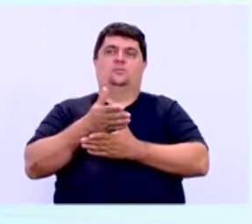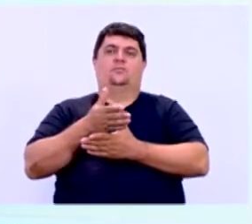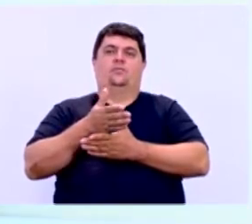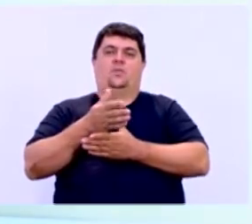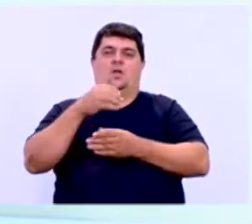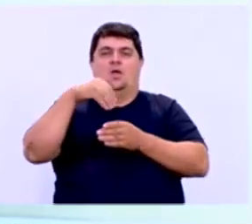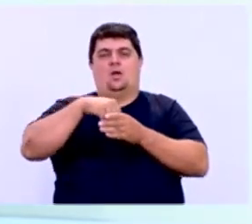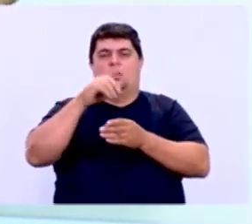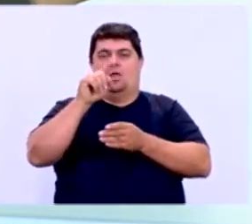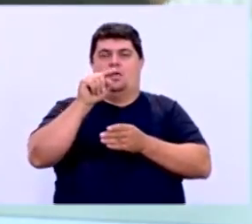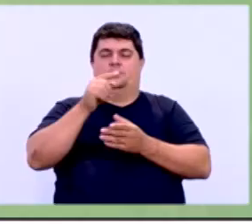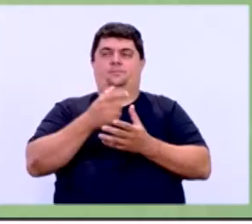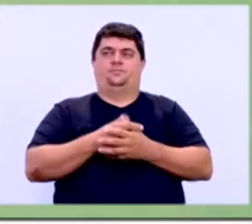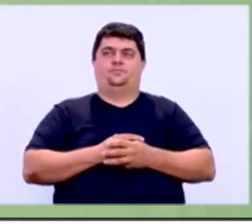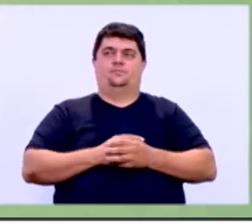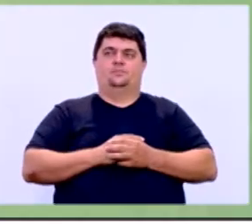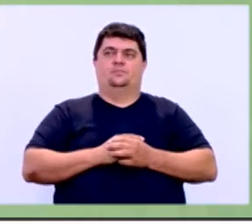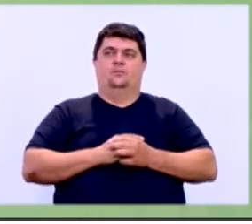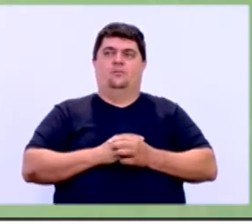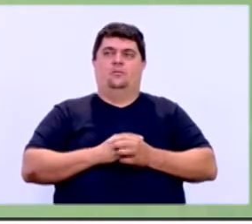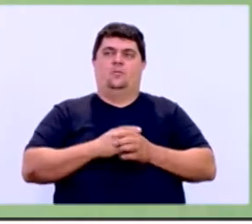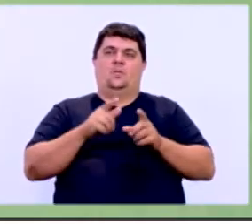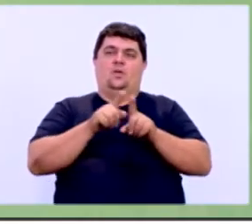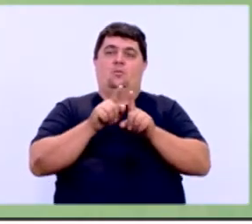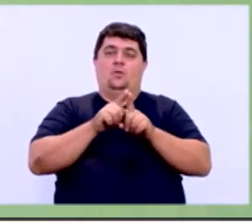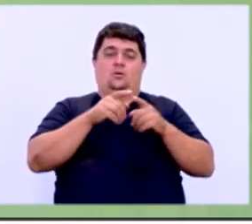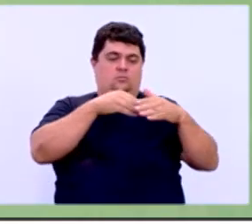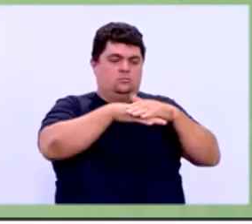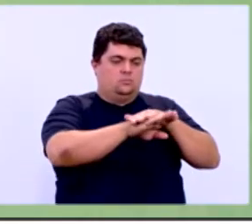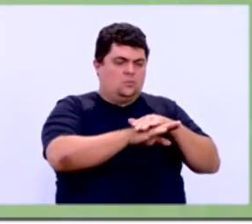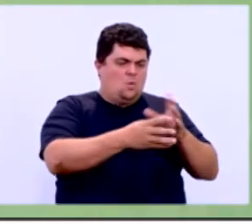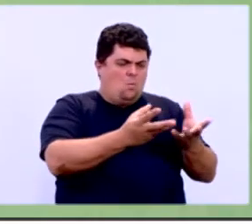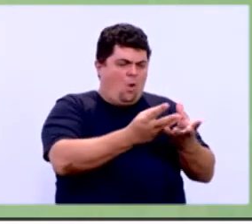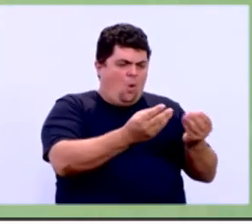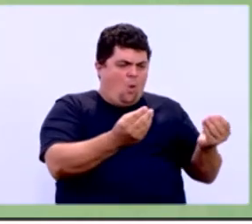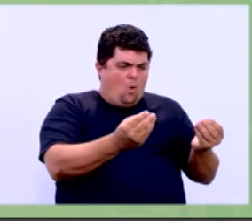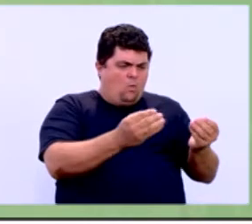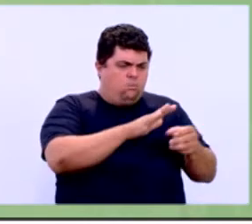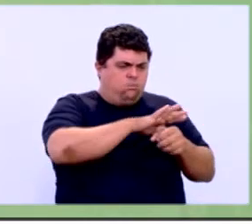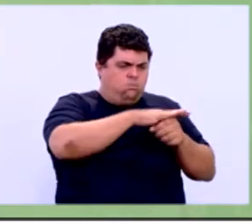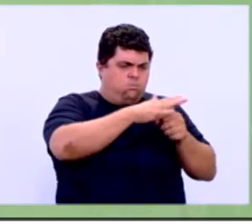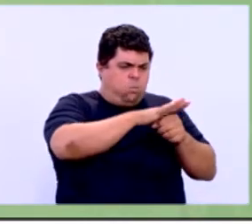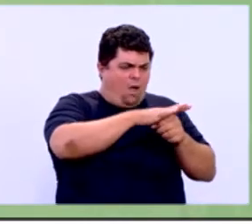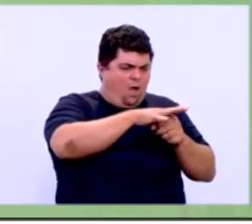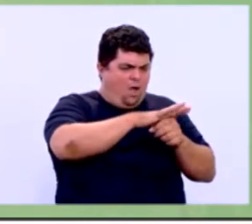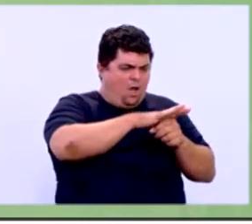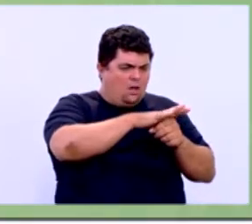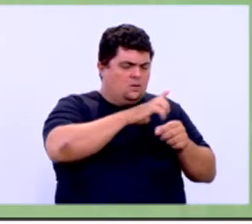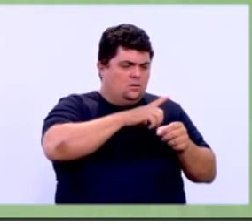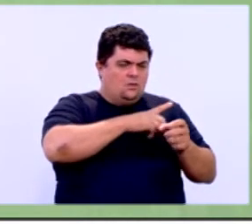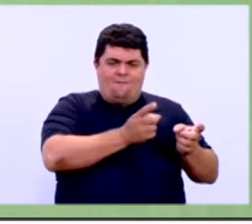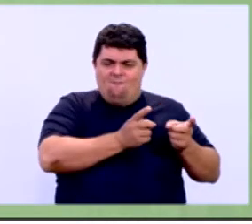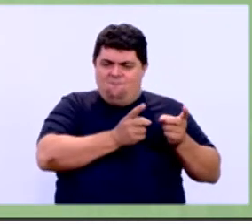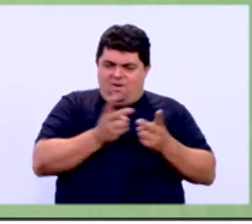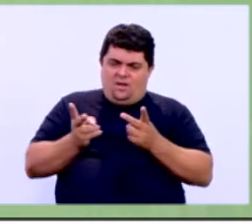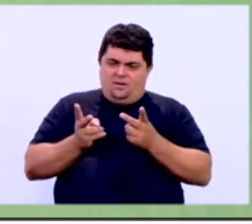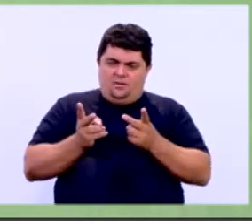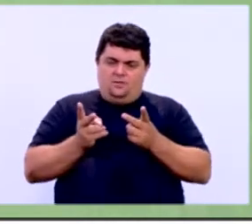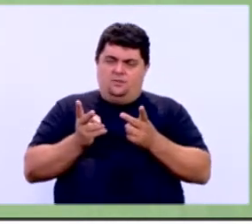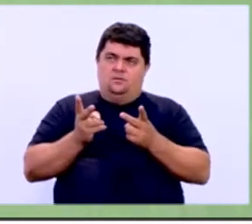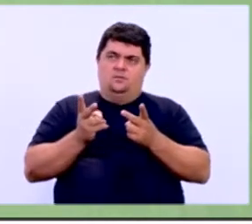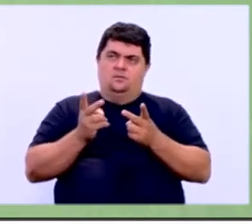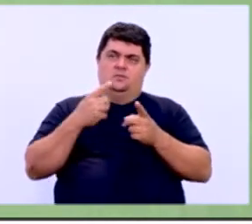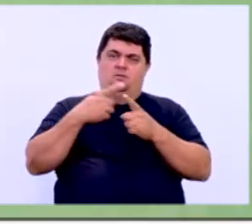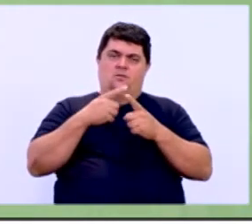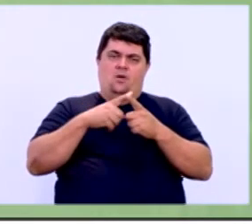aluno, tá? Também acerca da venda dos estoques, é quando o empresário ele vende o estoque, né?